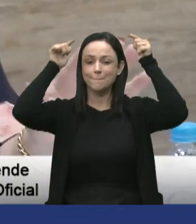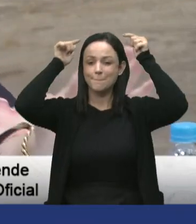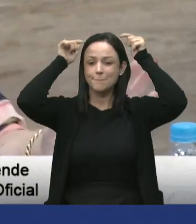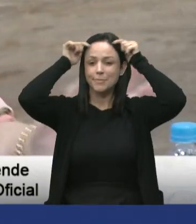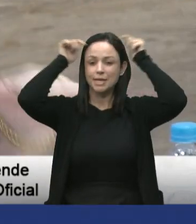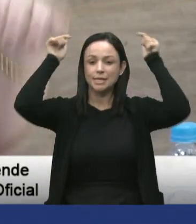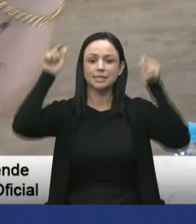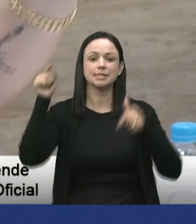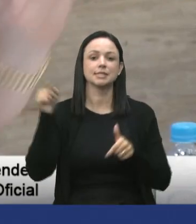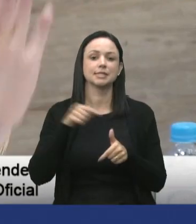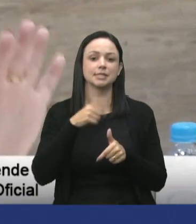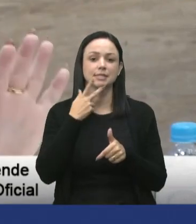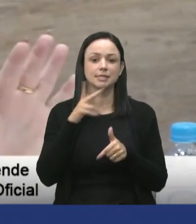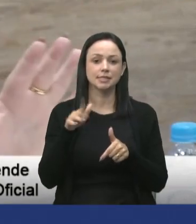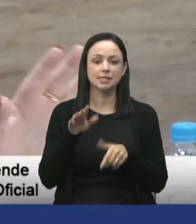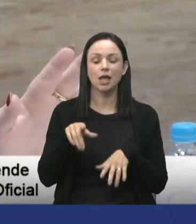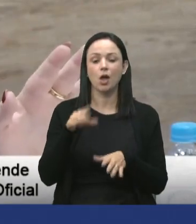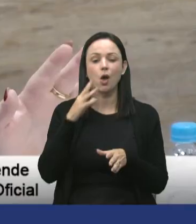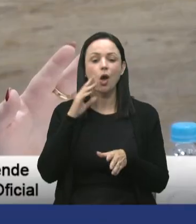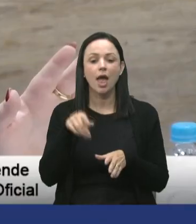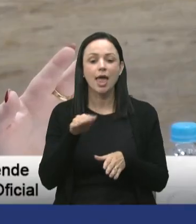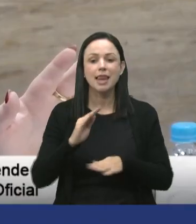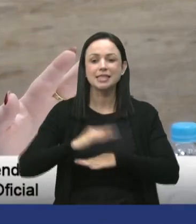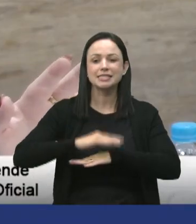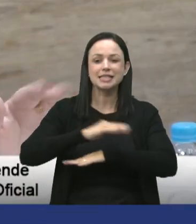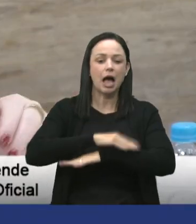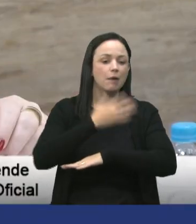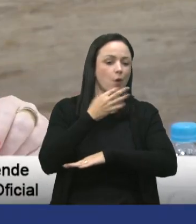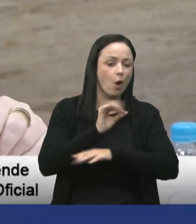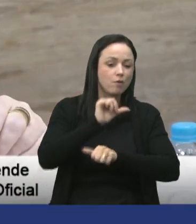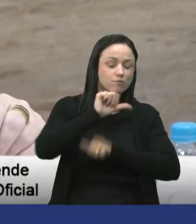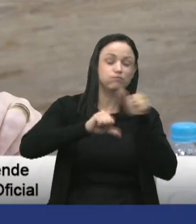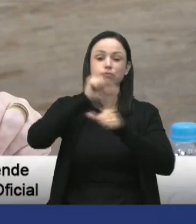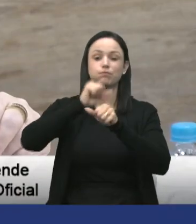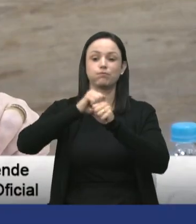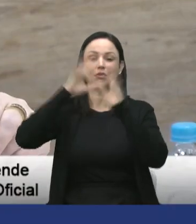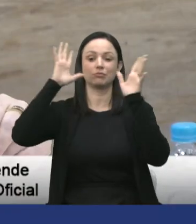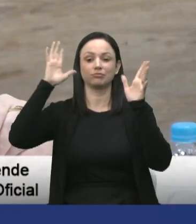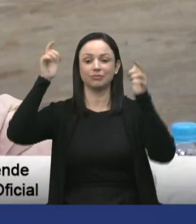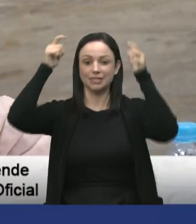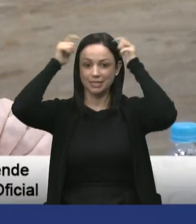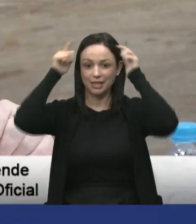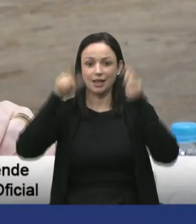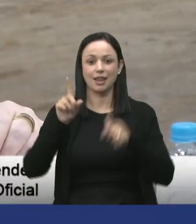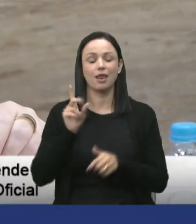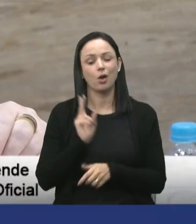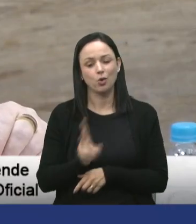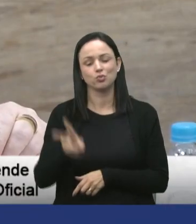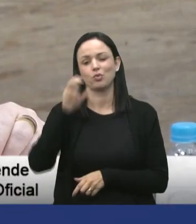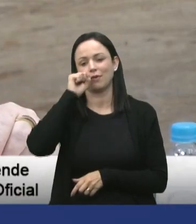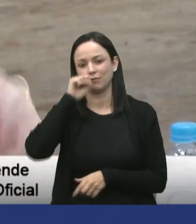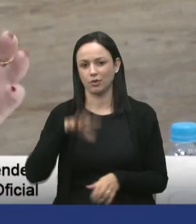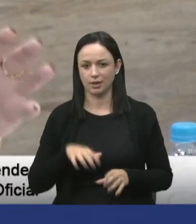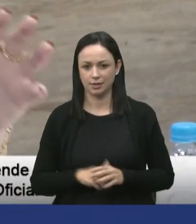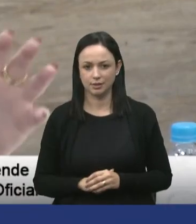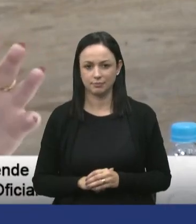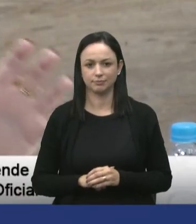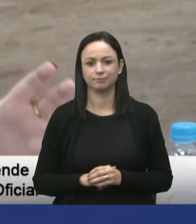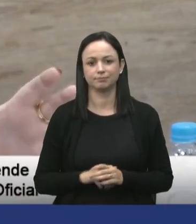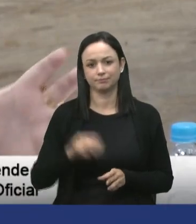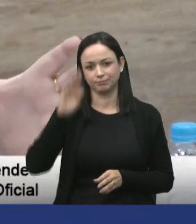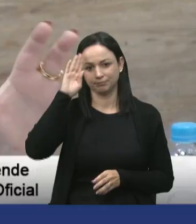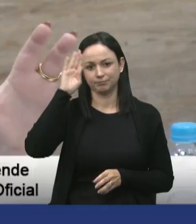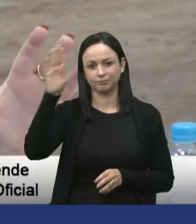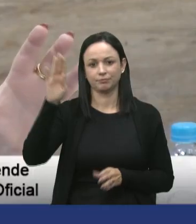aquele sapo horroroso vai se transformar em um príncipe, e ela não sai da violência, principalmente